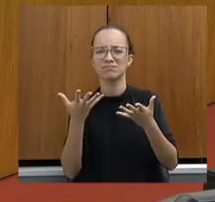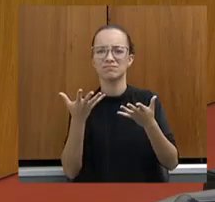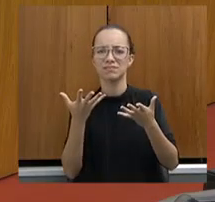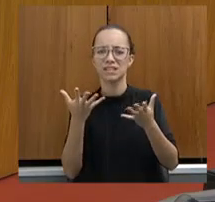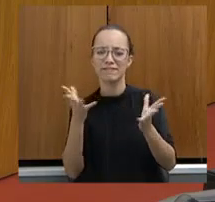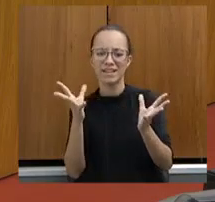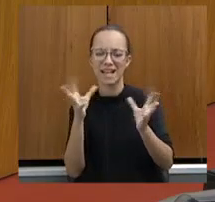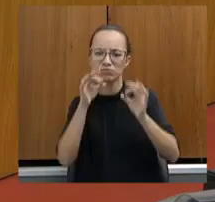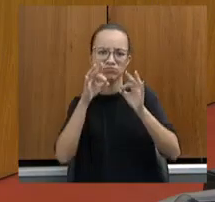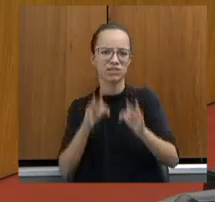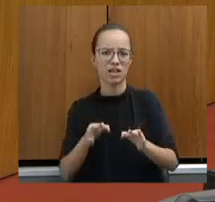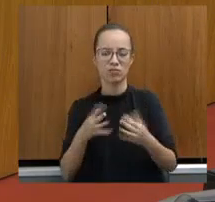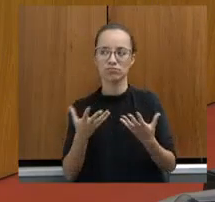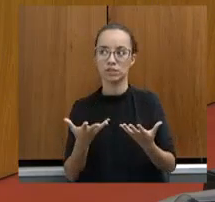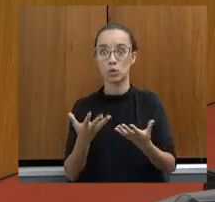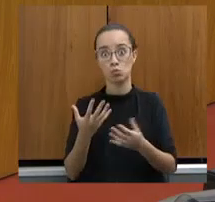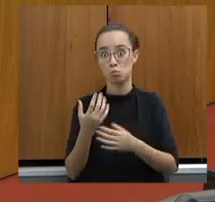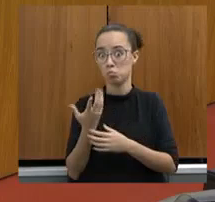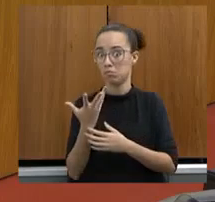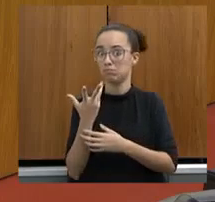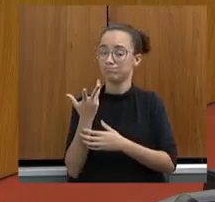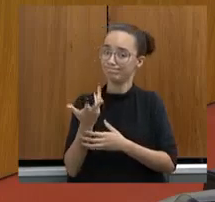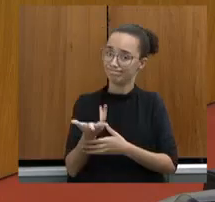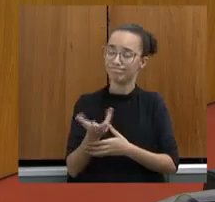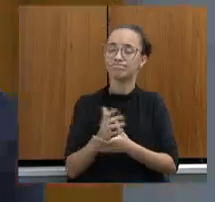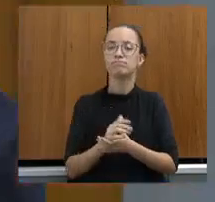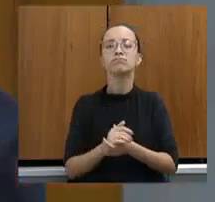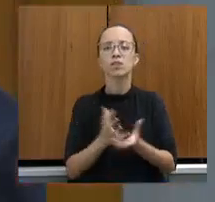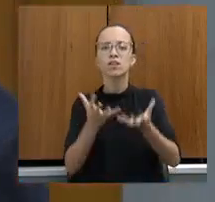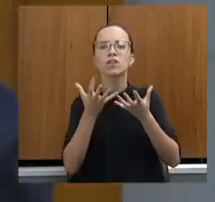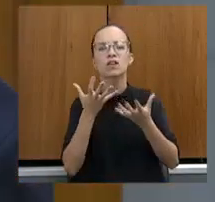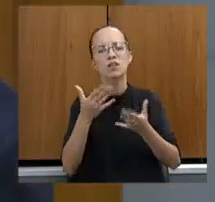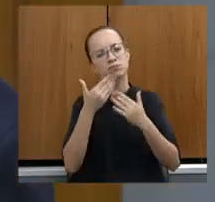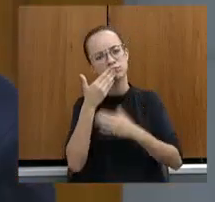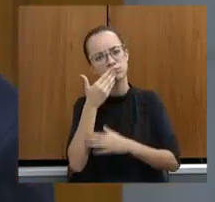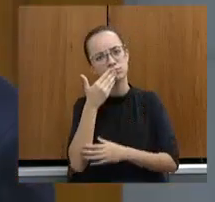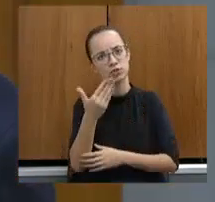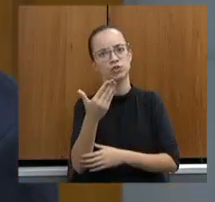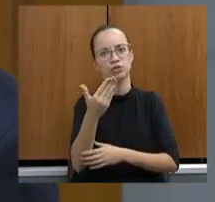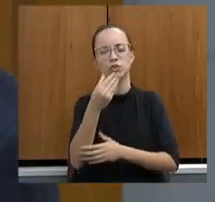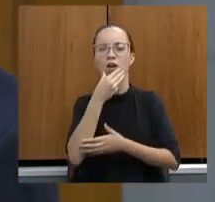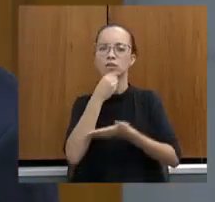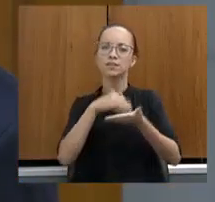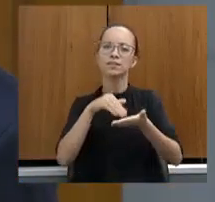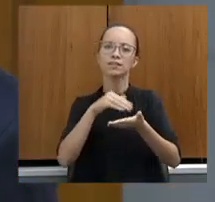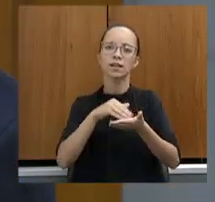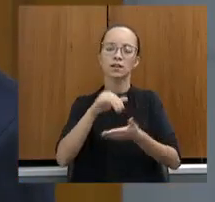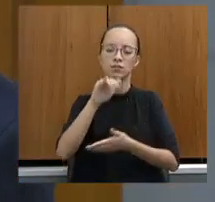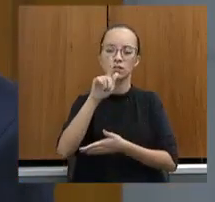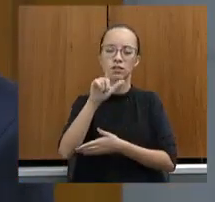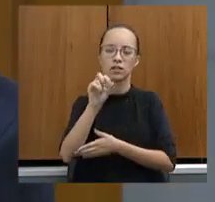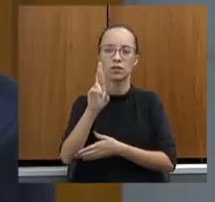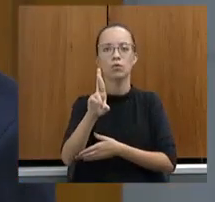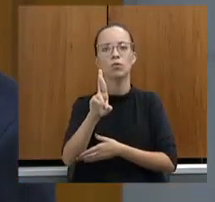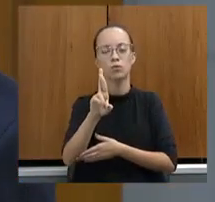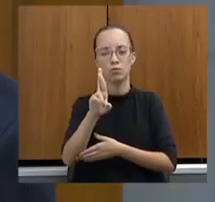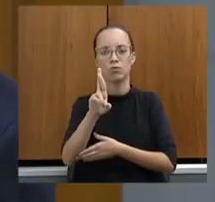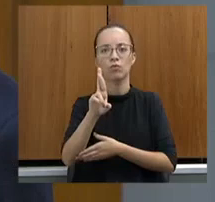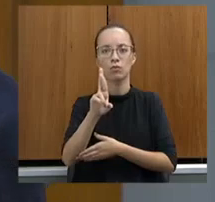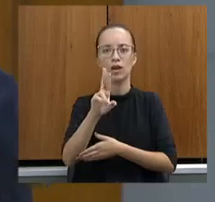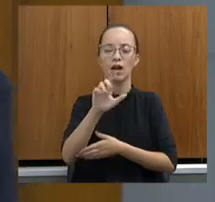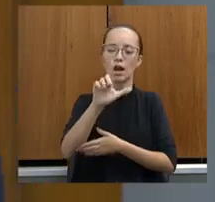eu não consigo Ainda não achei então o que que eu quero e deixa aqui pedido ao secretário Igor Secretária da Fazenda